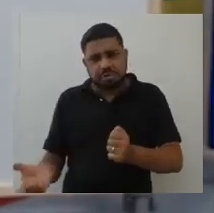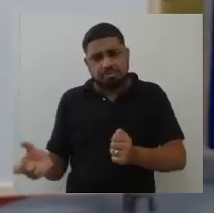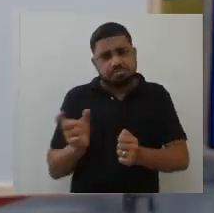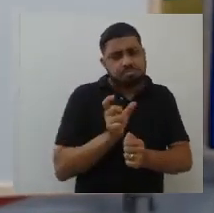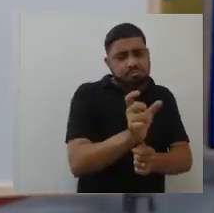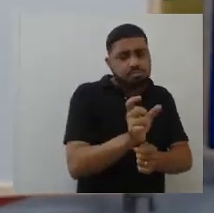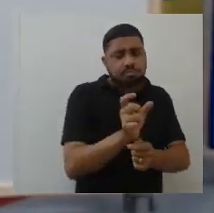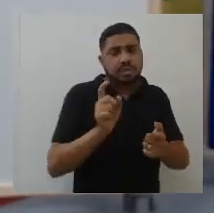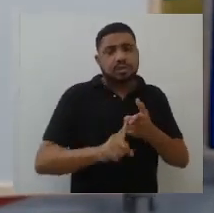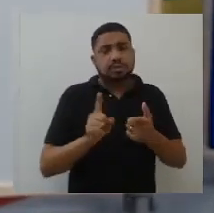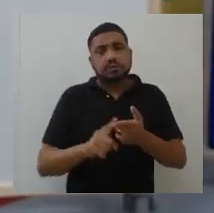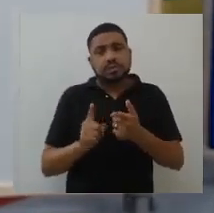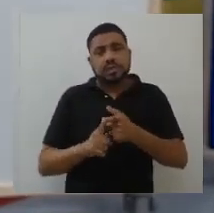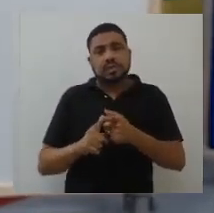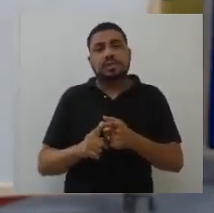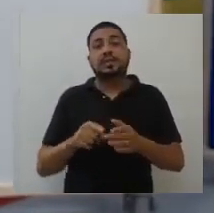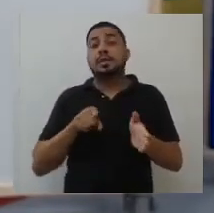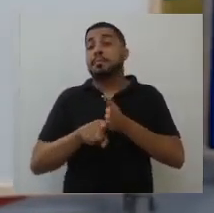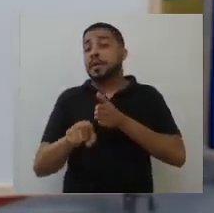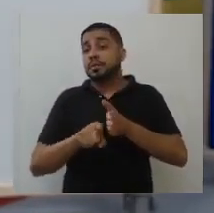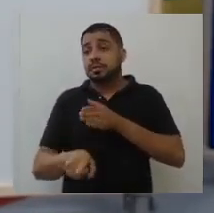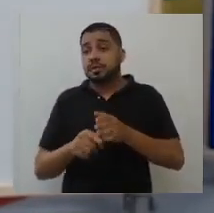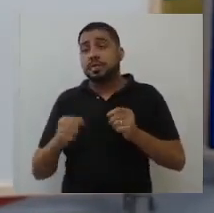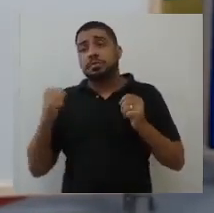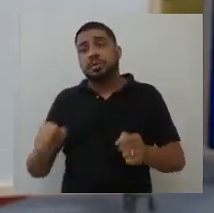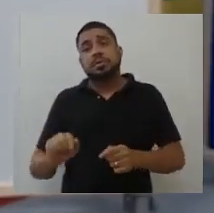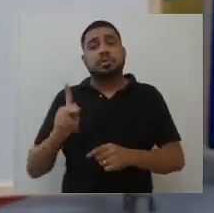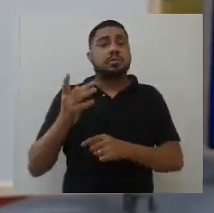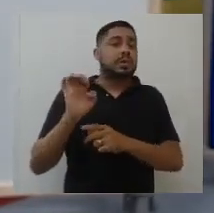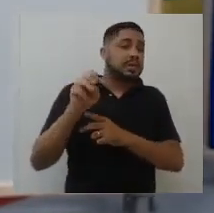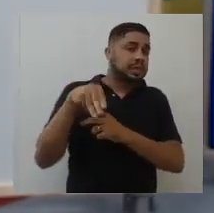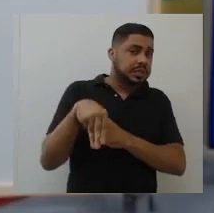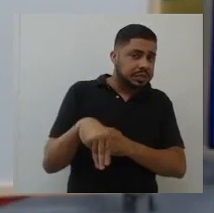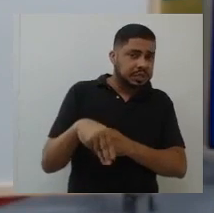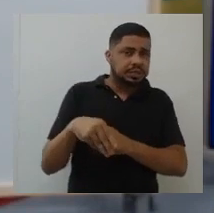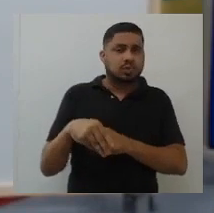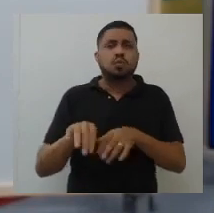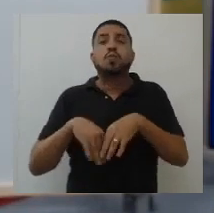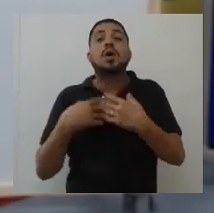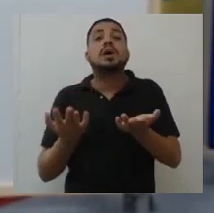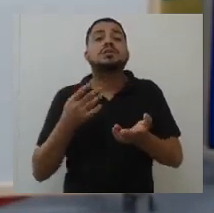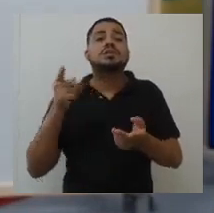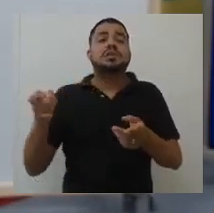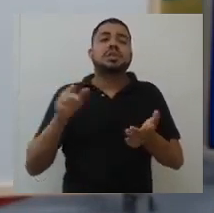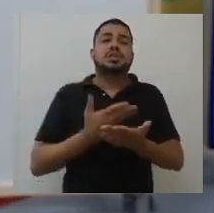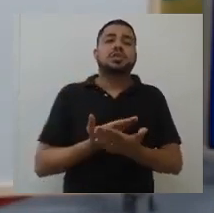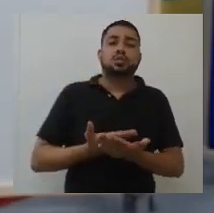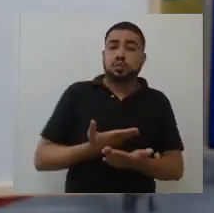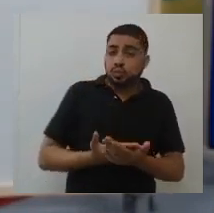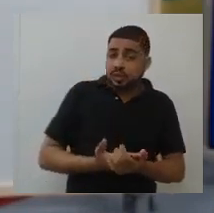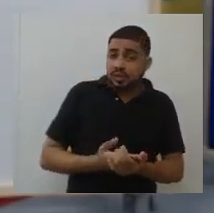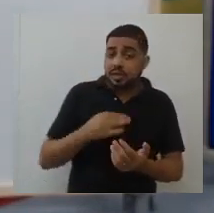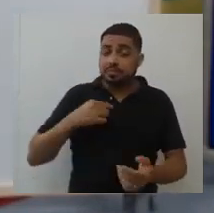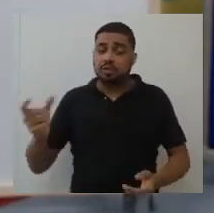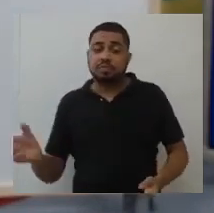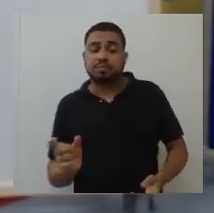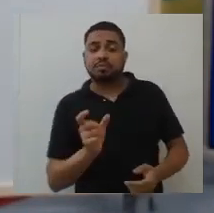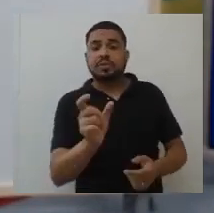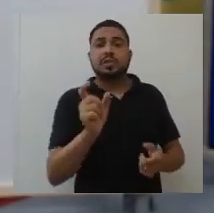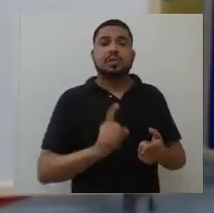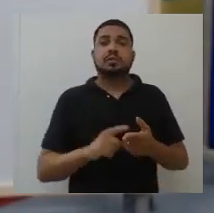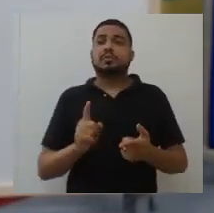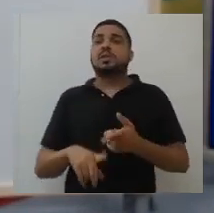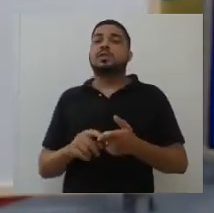encaixa perfeitamente aí nessa pergunta. Eu posso colocar when do you study? Quando você estuda. Eu posso colocar o why também.